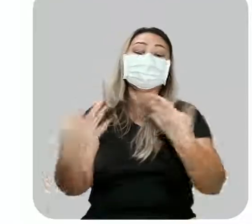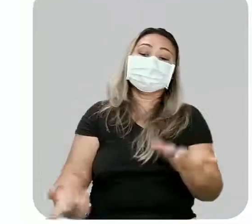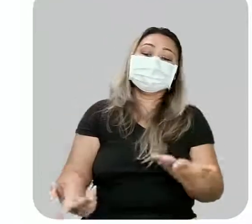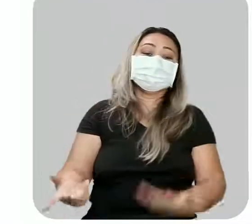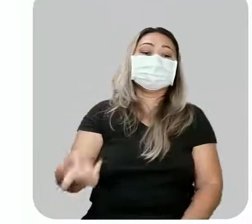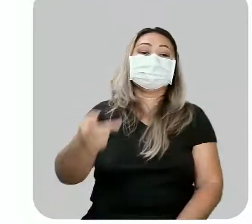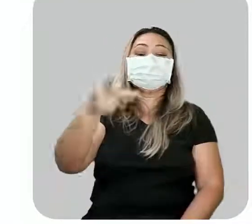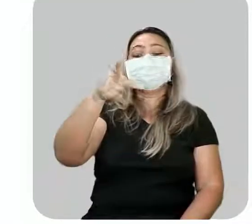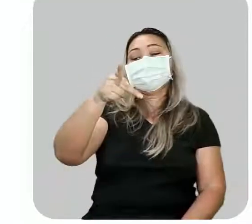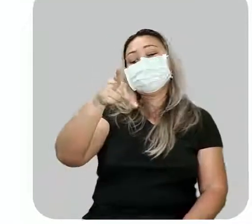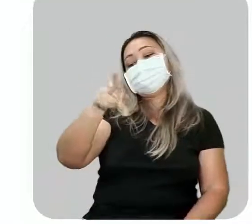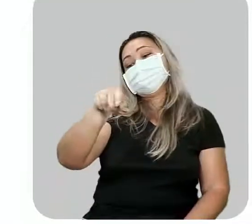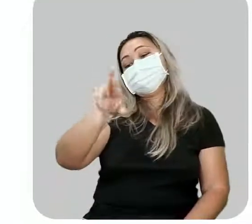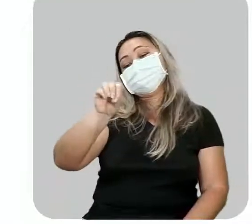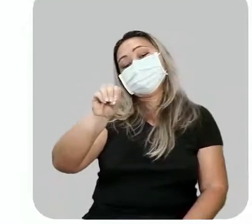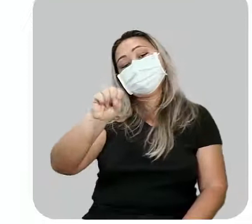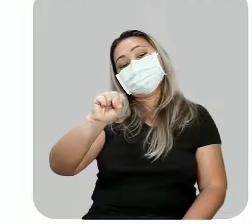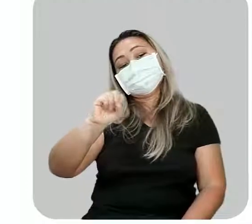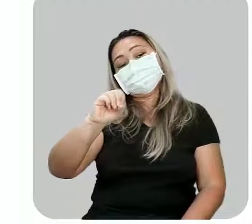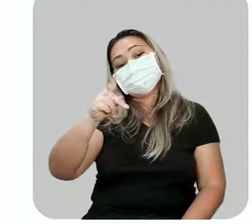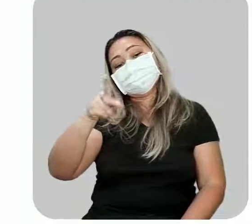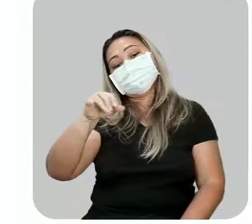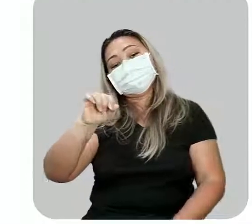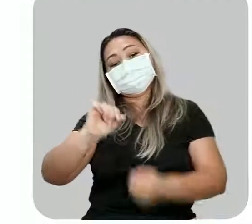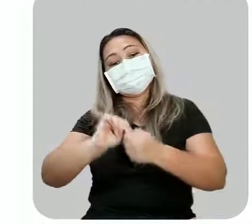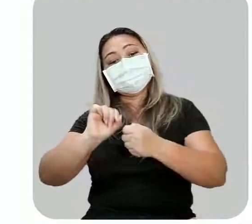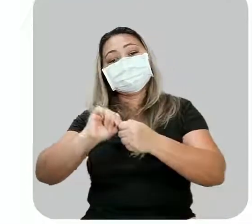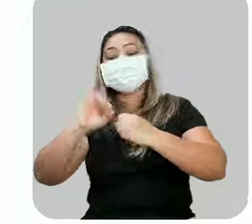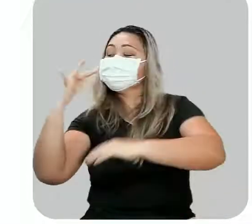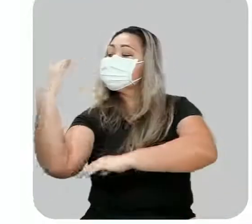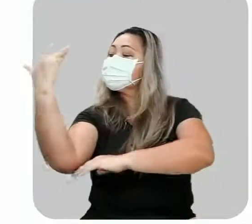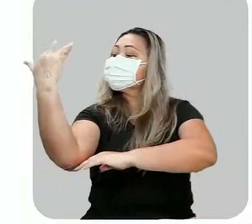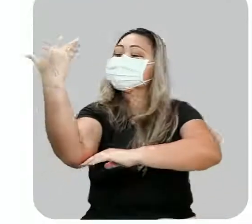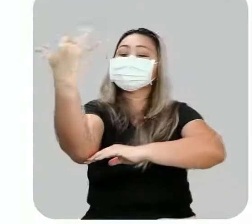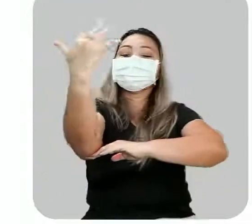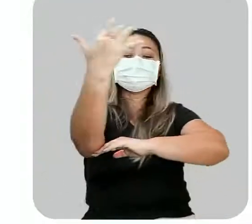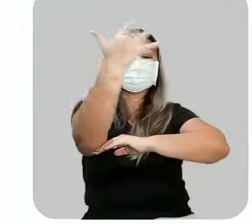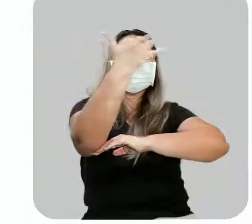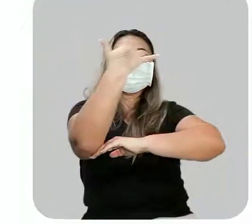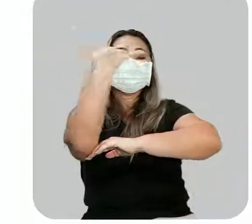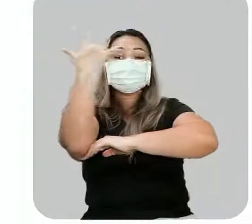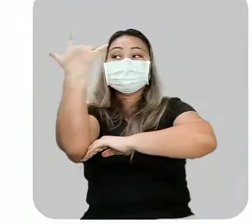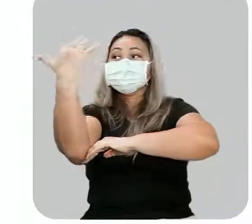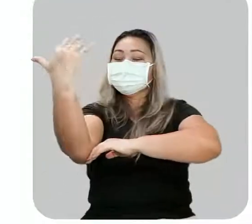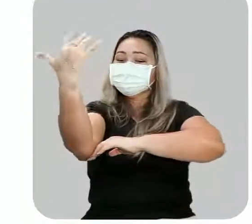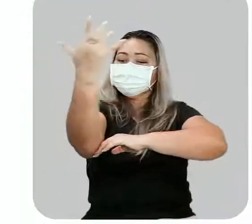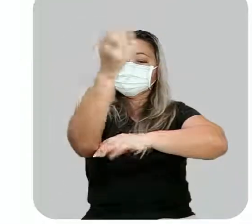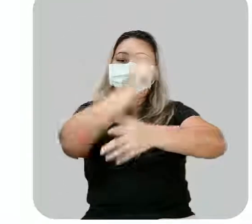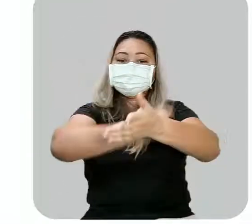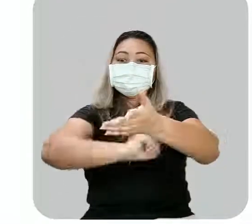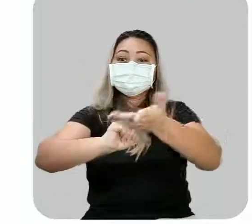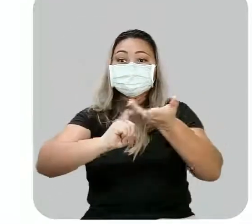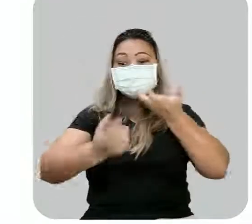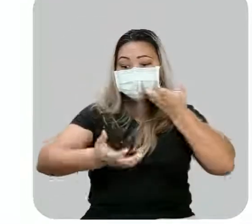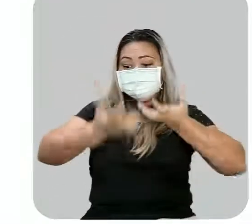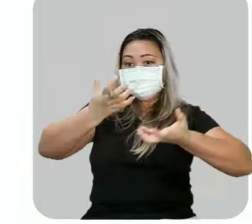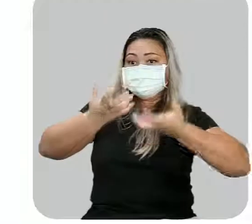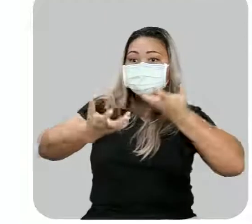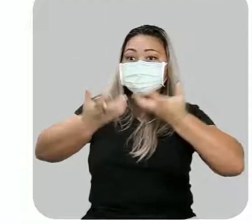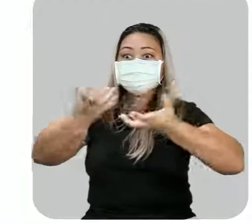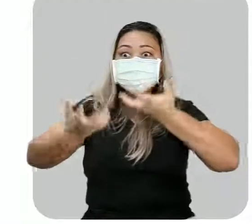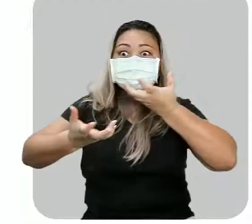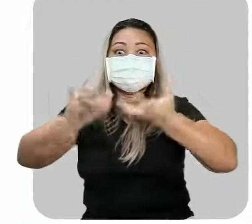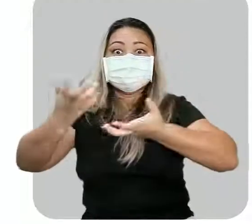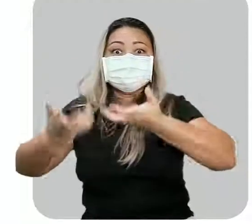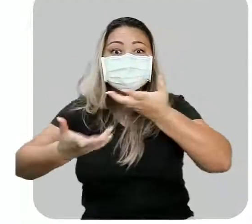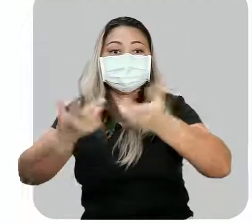Prosopopeia. Aqui eu tenho a floresta gesticula, o nervosismo diante do fogo que